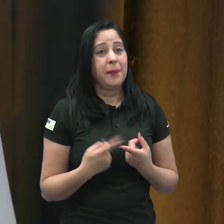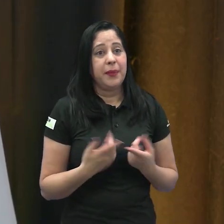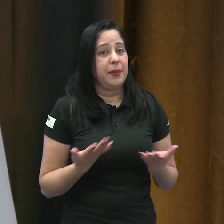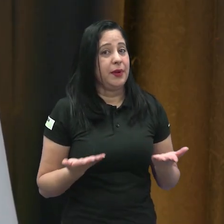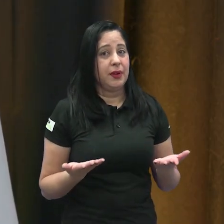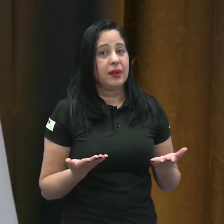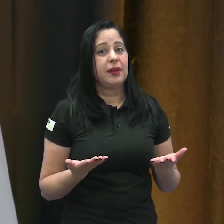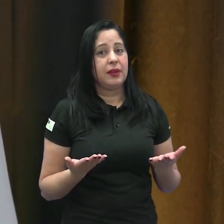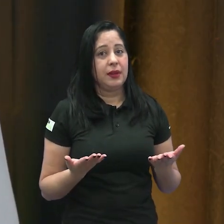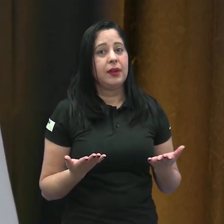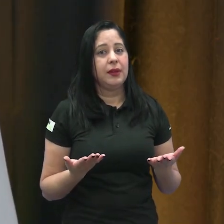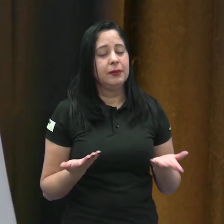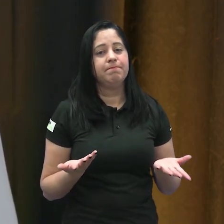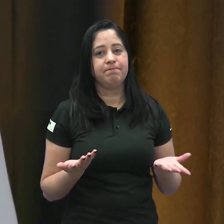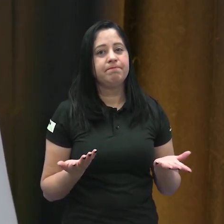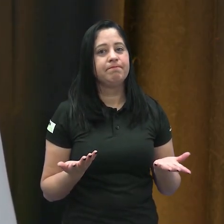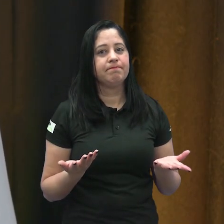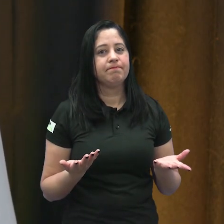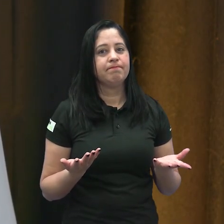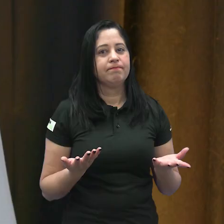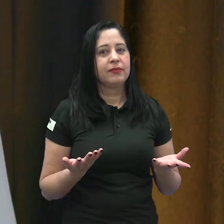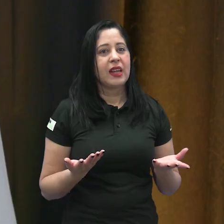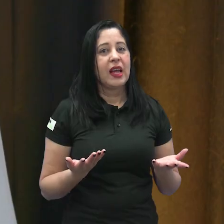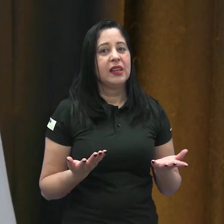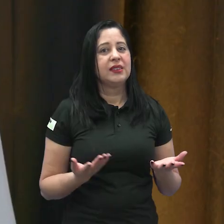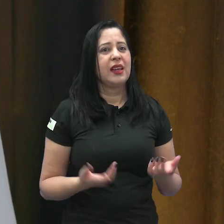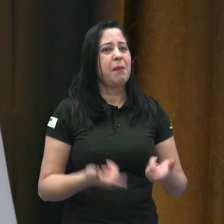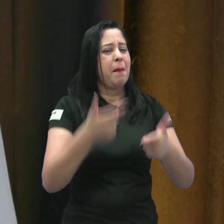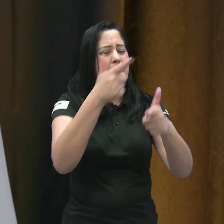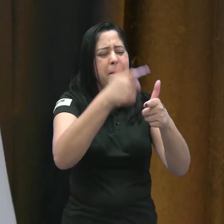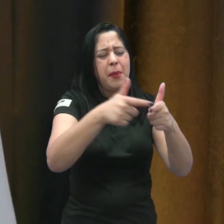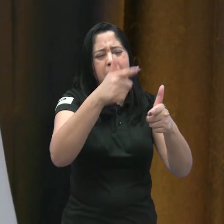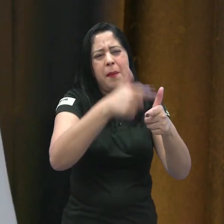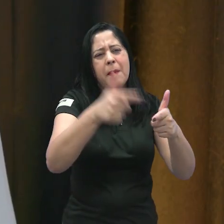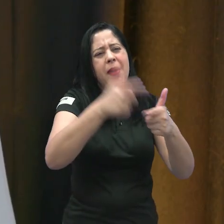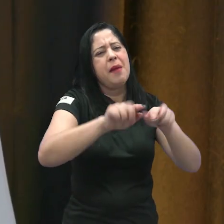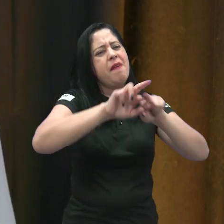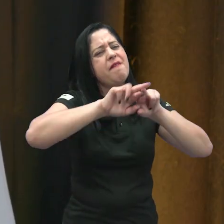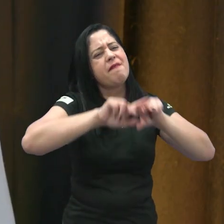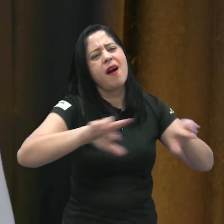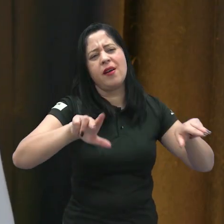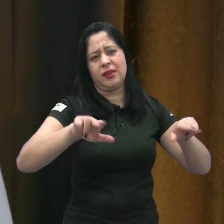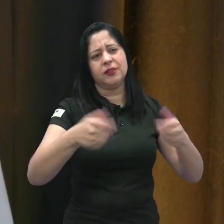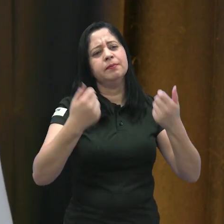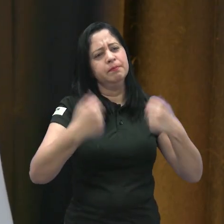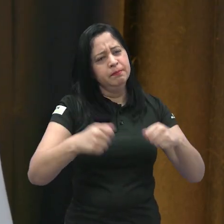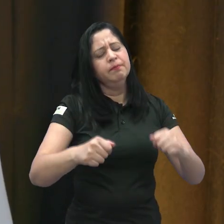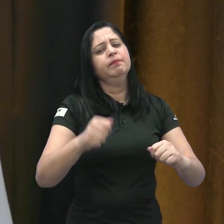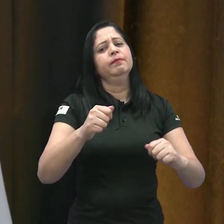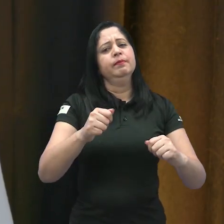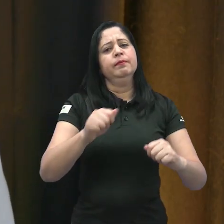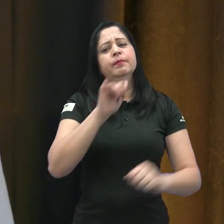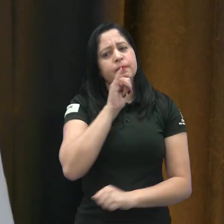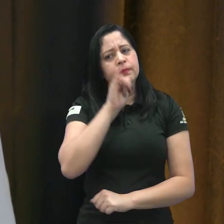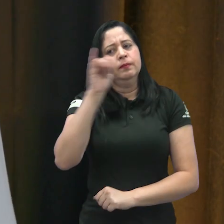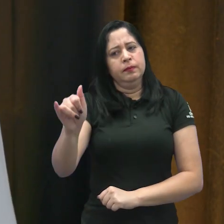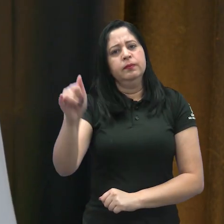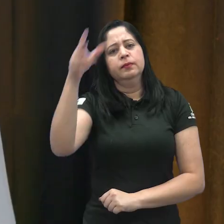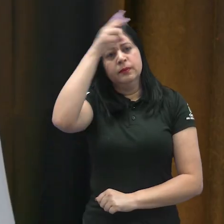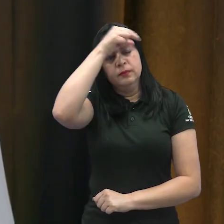acaba trazendo para você assim, diversas situações que elas têm que ser encaminhadas, né?